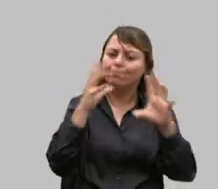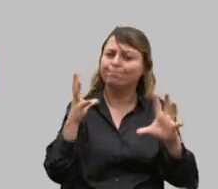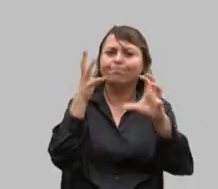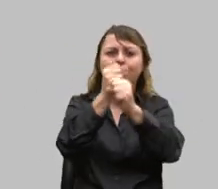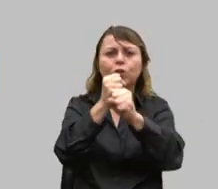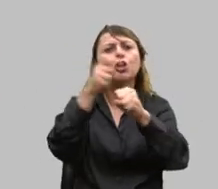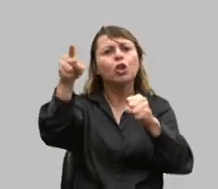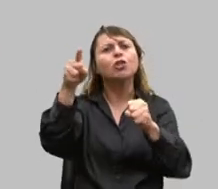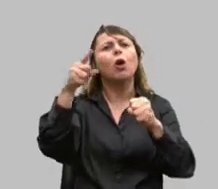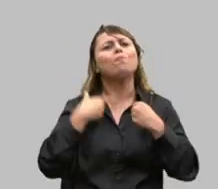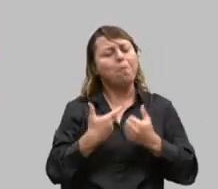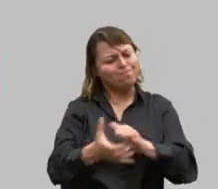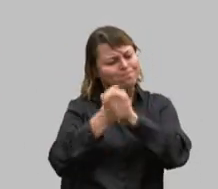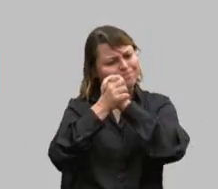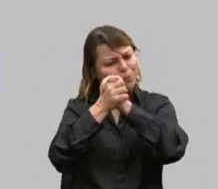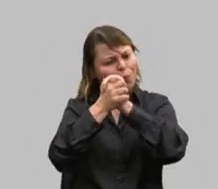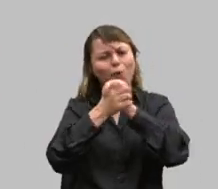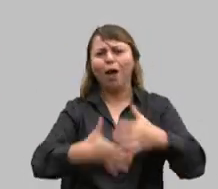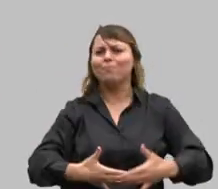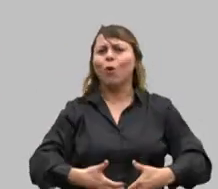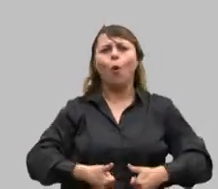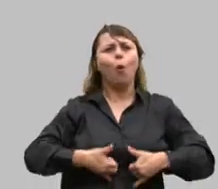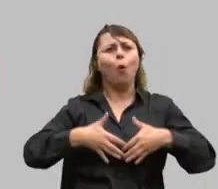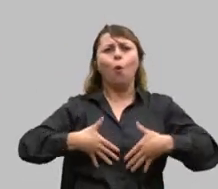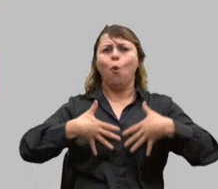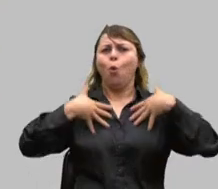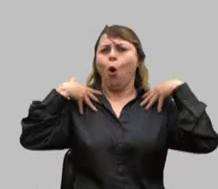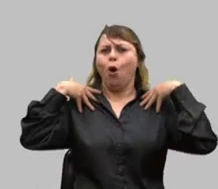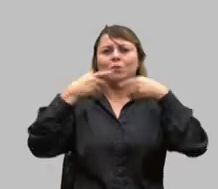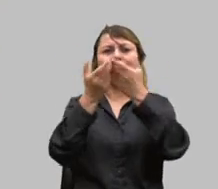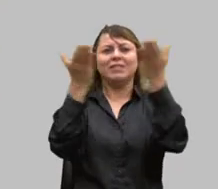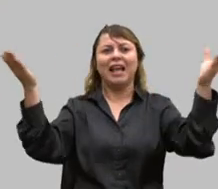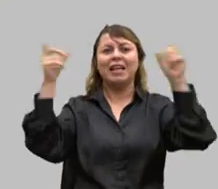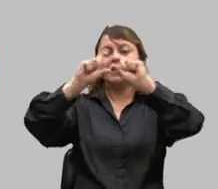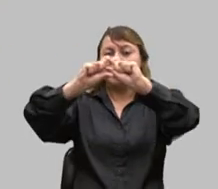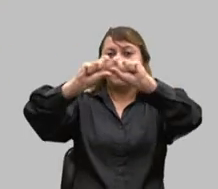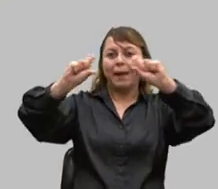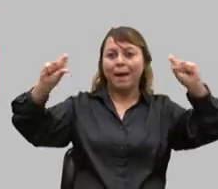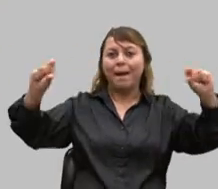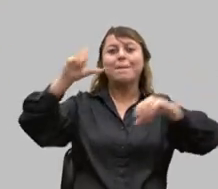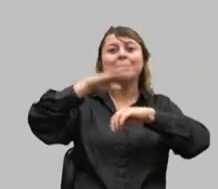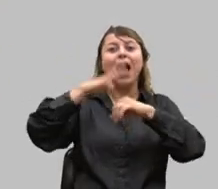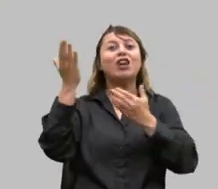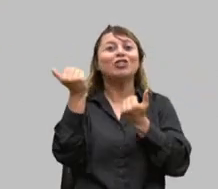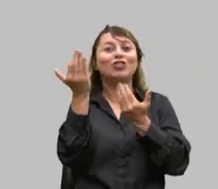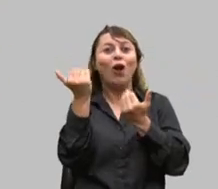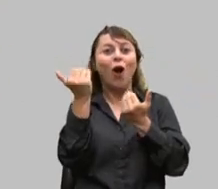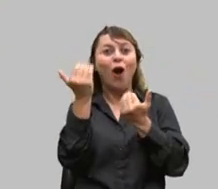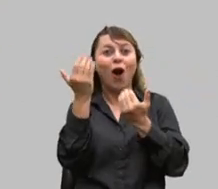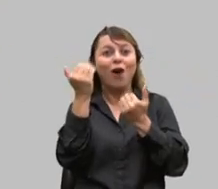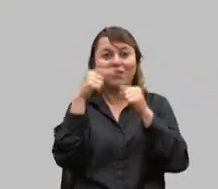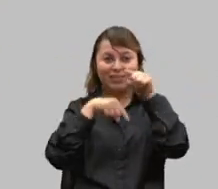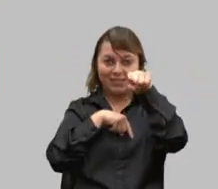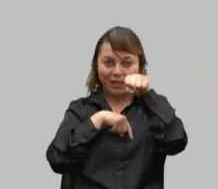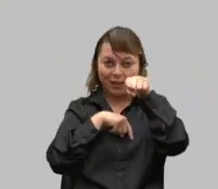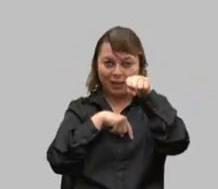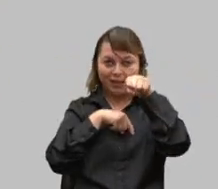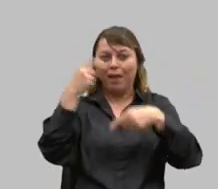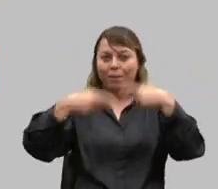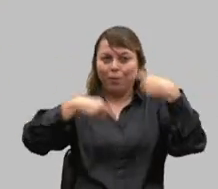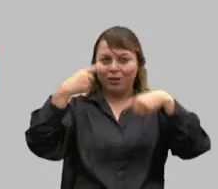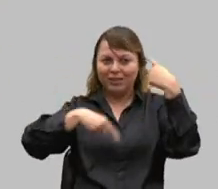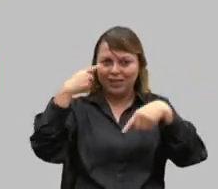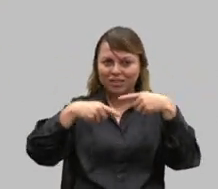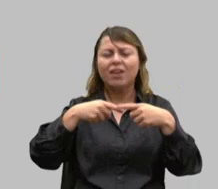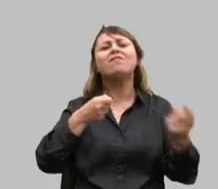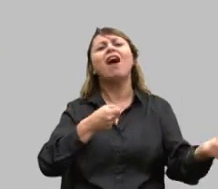orgulhosos com vocês e com certeza que essa placa aqui mais jovens na política sejam mantra para todo mundo que vai